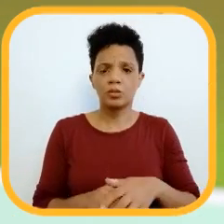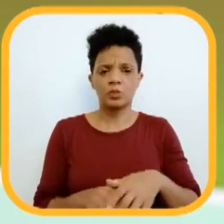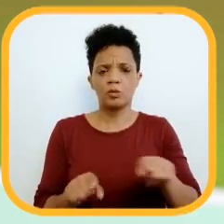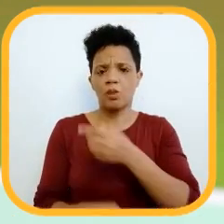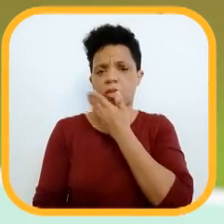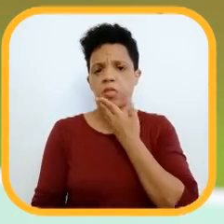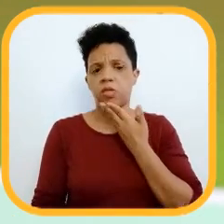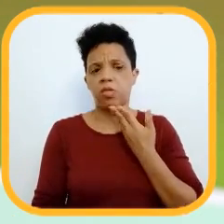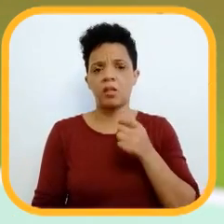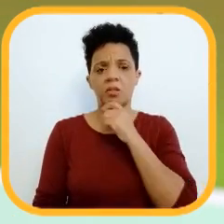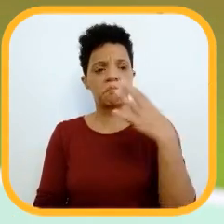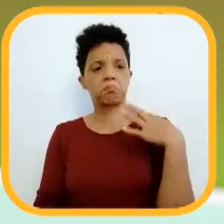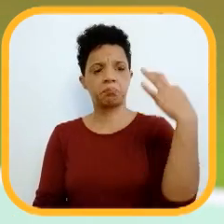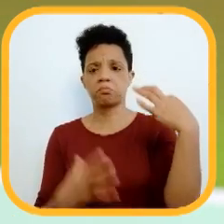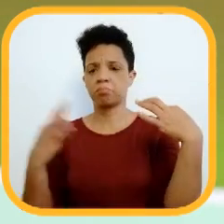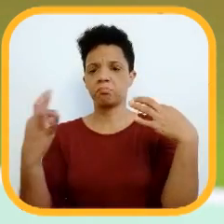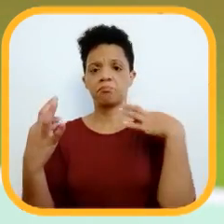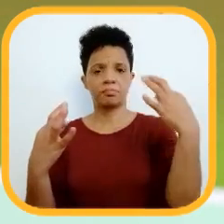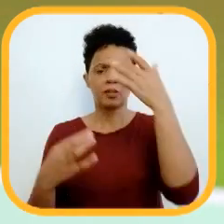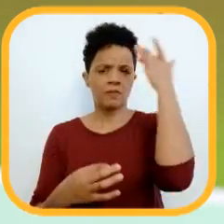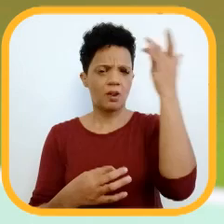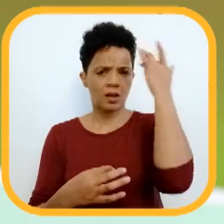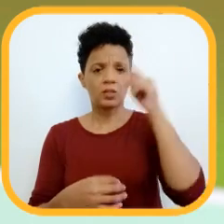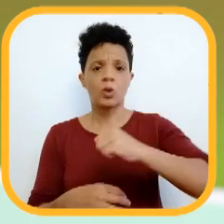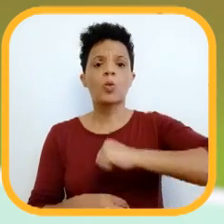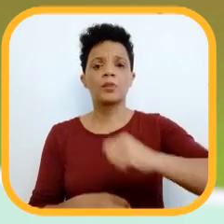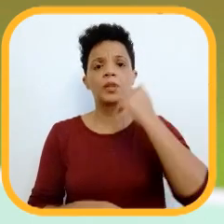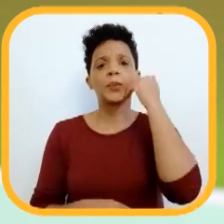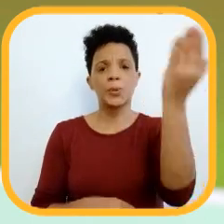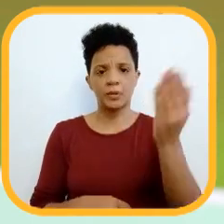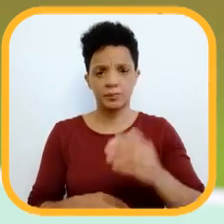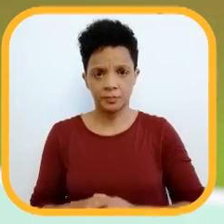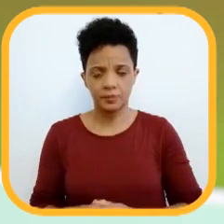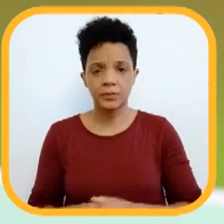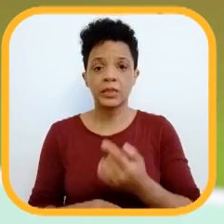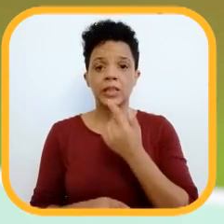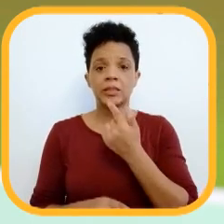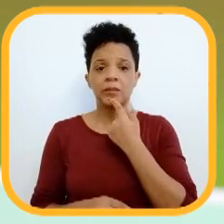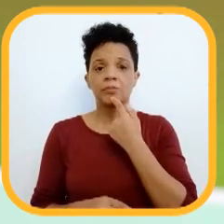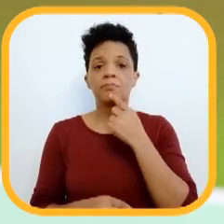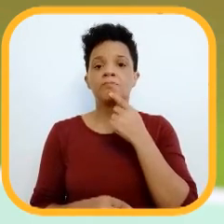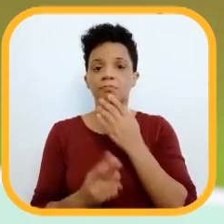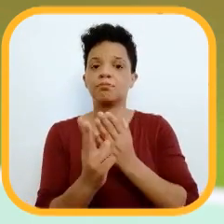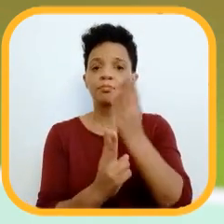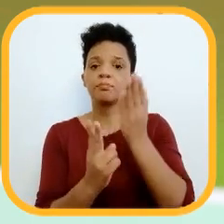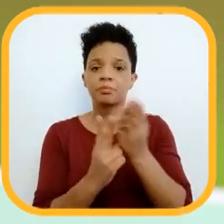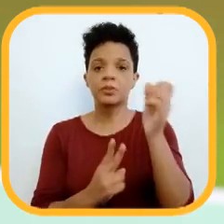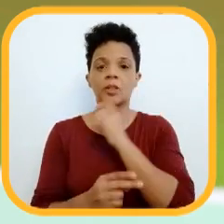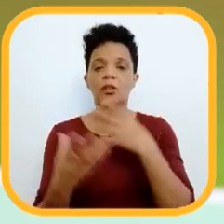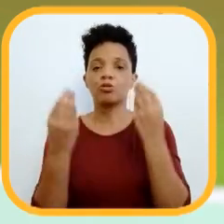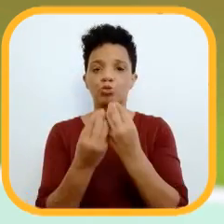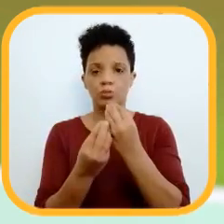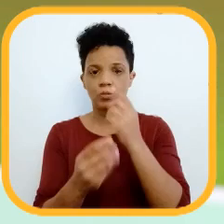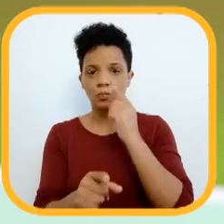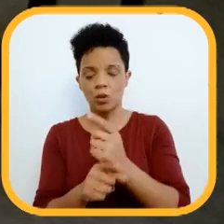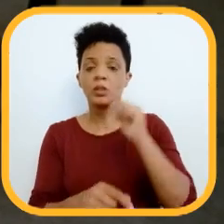essas pessoas têm imensa facilidade em serem recrutadas e, portanto, isso é exatamente contra o mérito. Portanto, Sana, são dois fatores que podem trabalhar